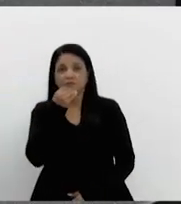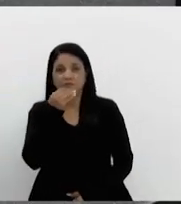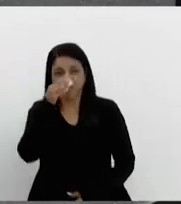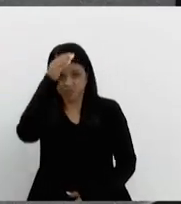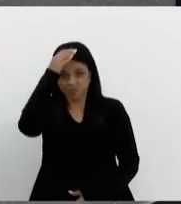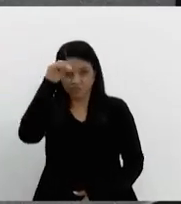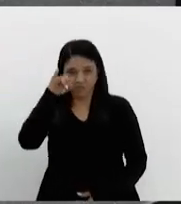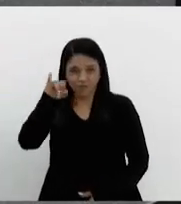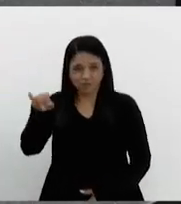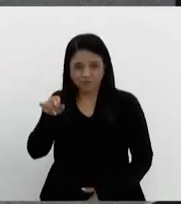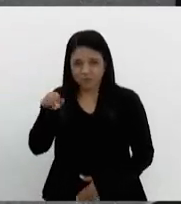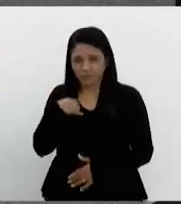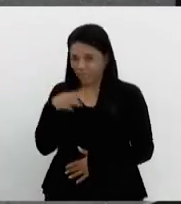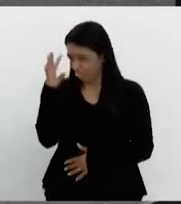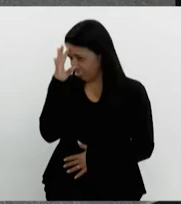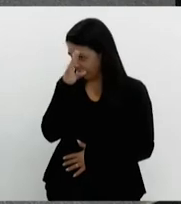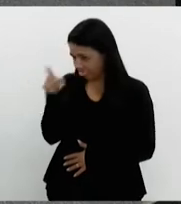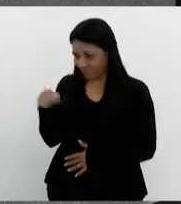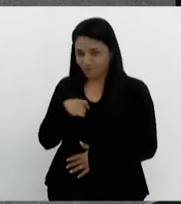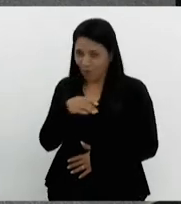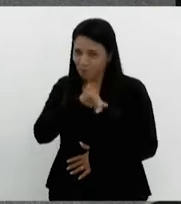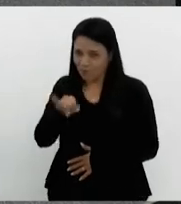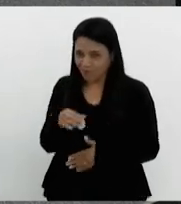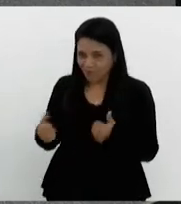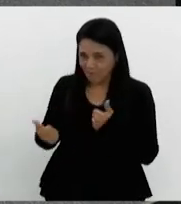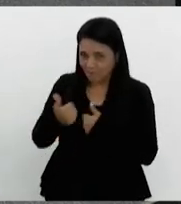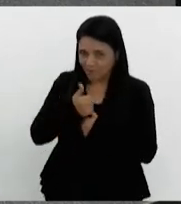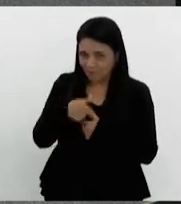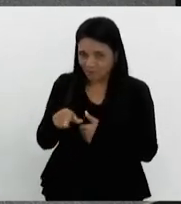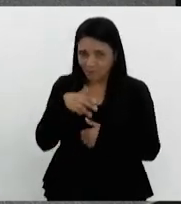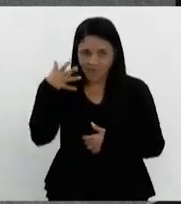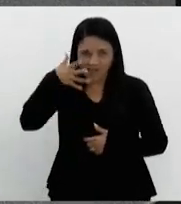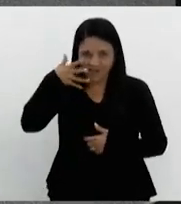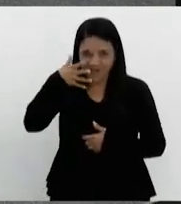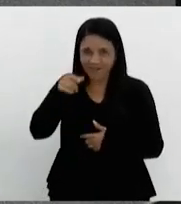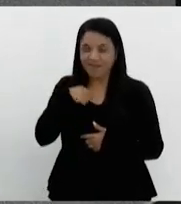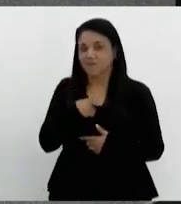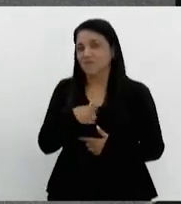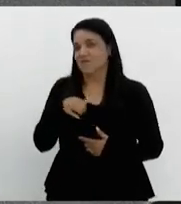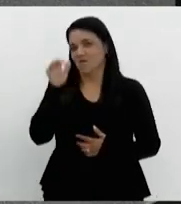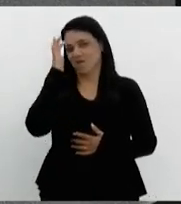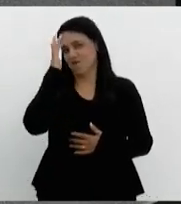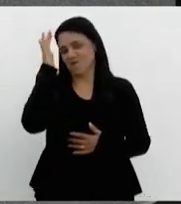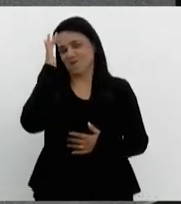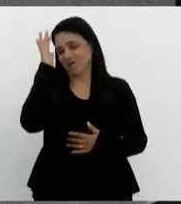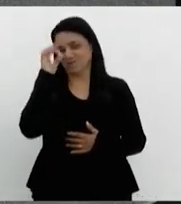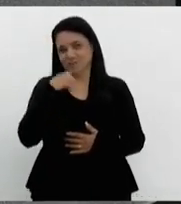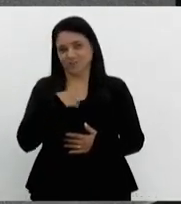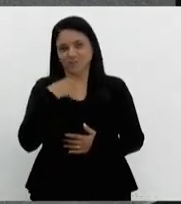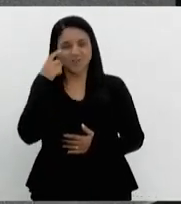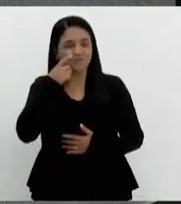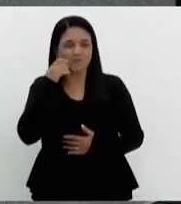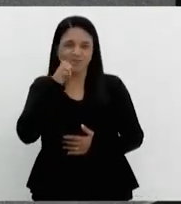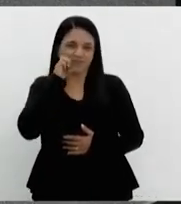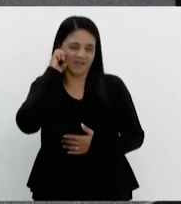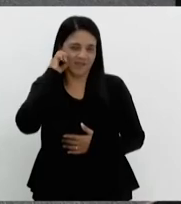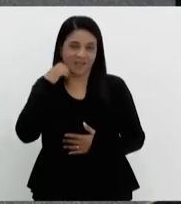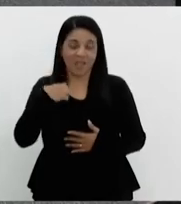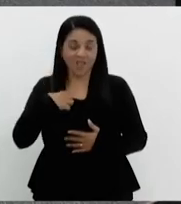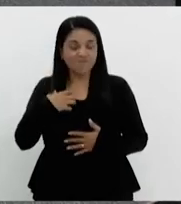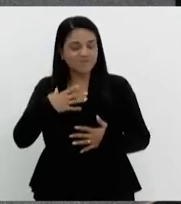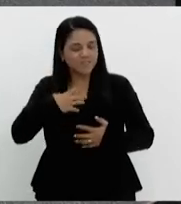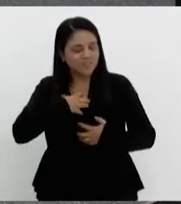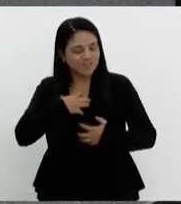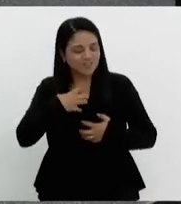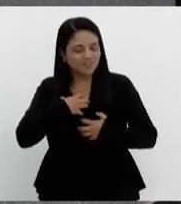Ju está distraída. Olha, não imagina, deputada Érica, como eu fiquei contente com esse seu